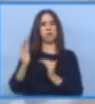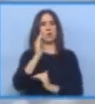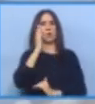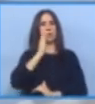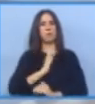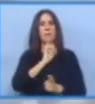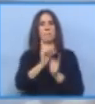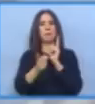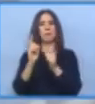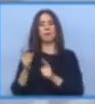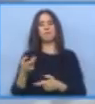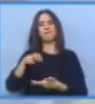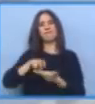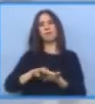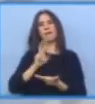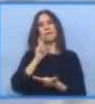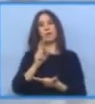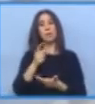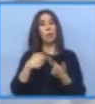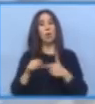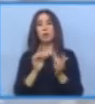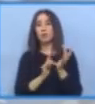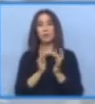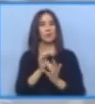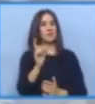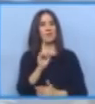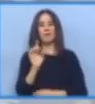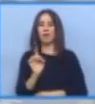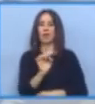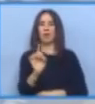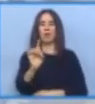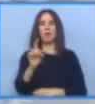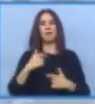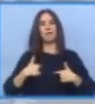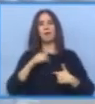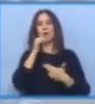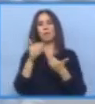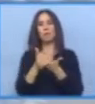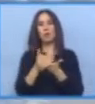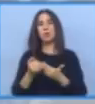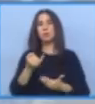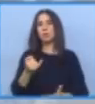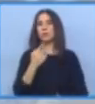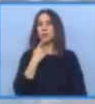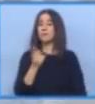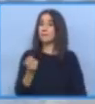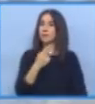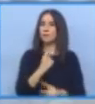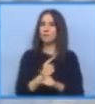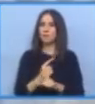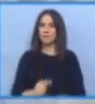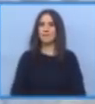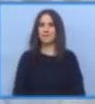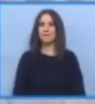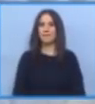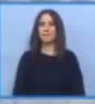seu lugar a ver, com Jesus não, ele vai adiante, ele morre e depois diz, toca fazer o mesmo.